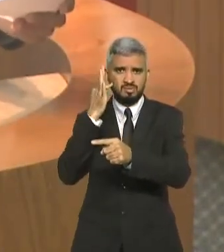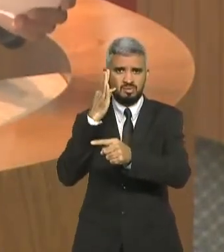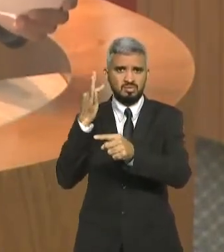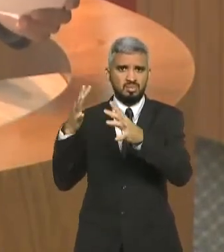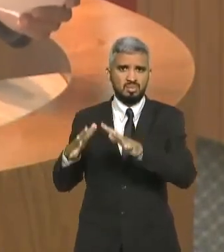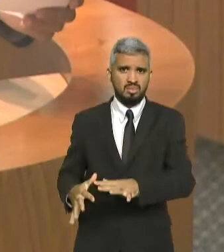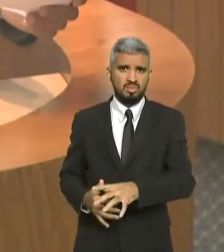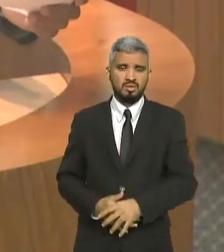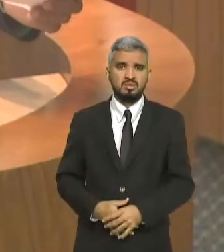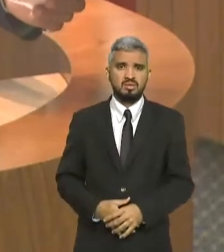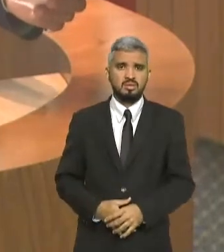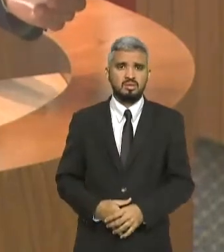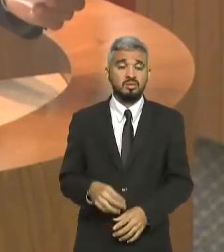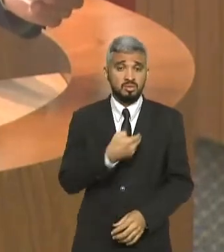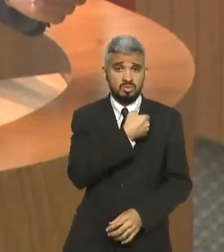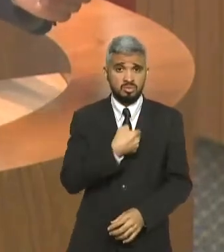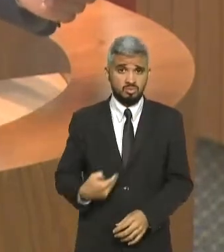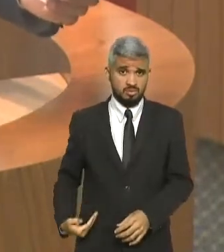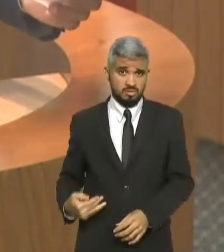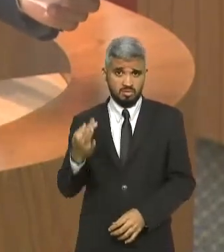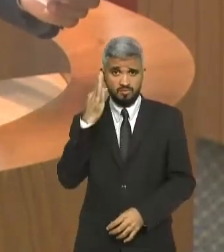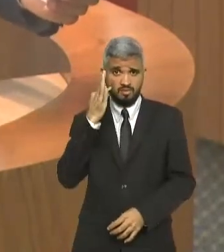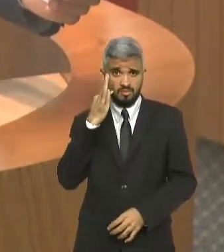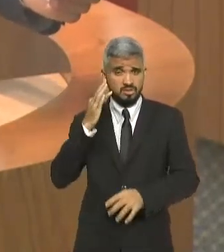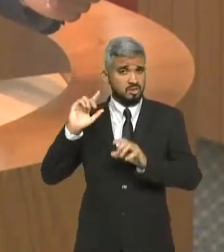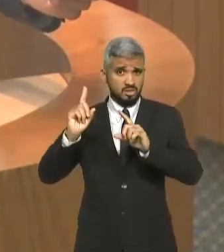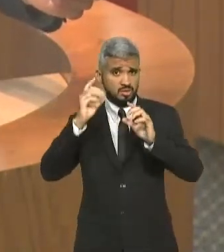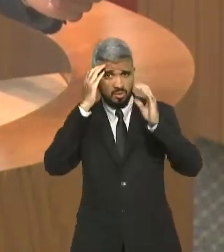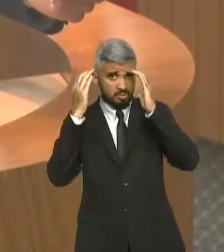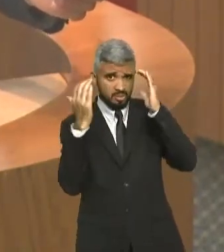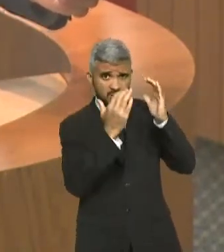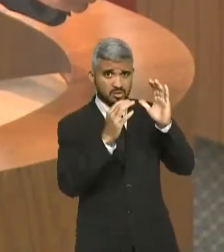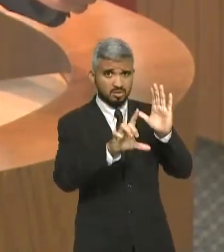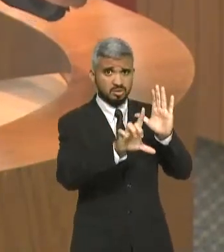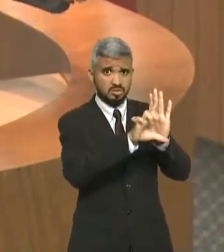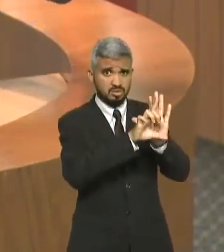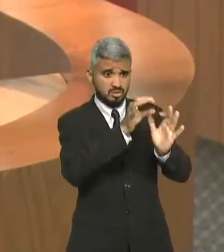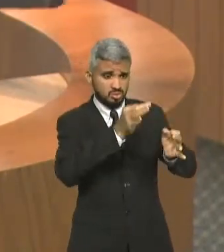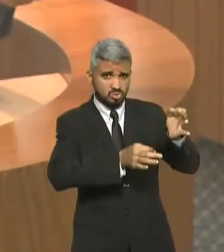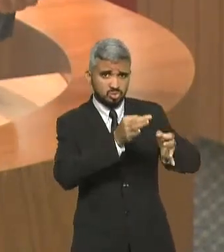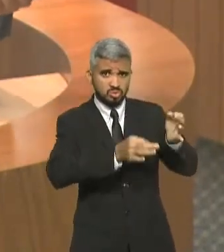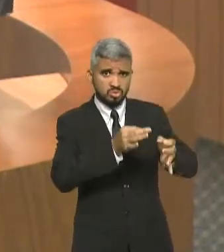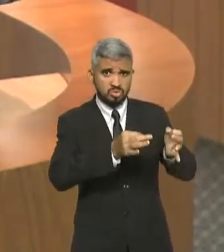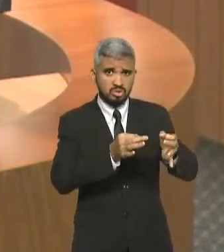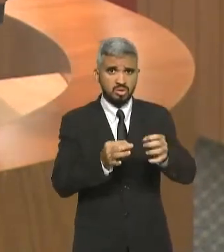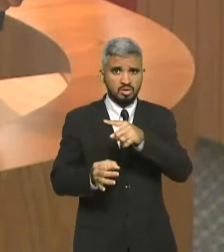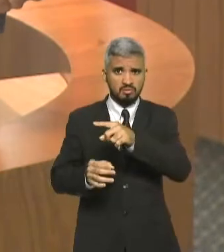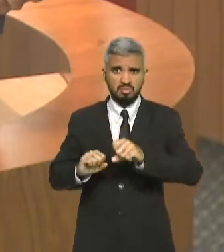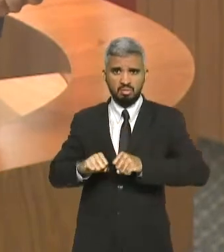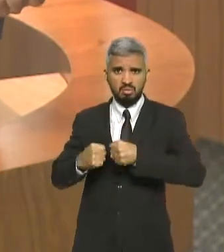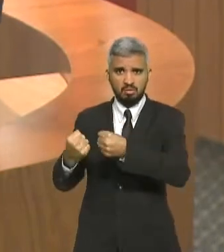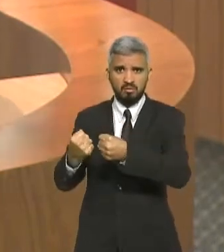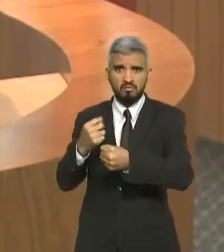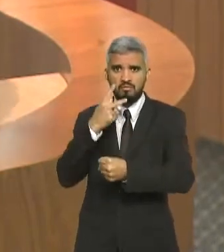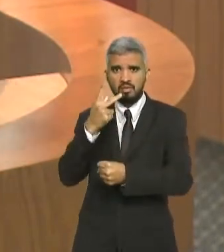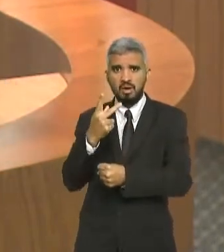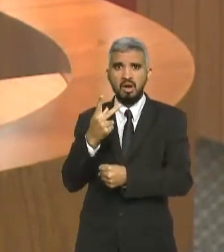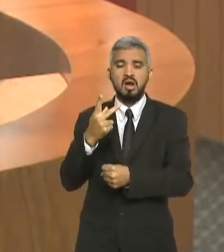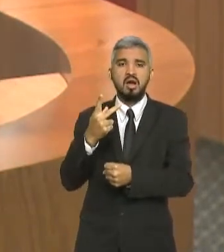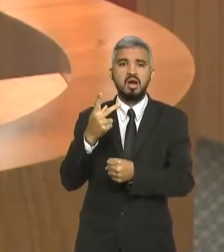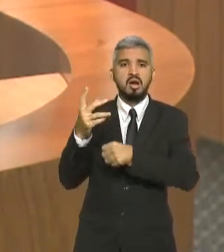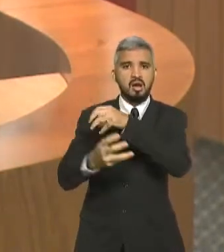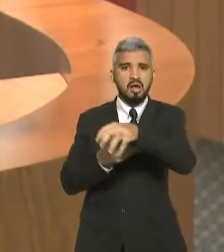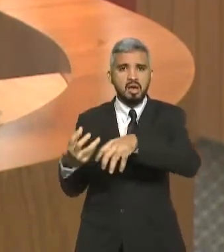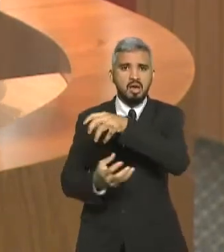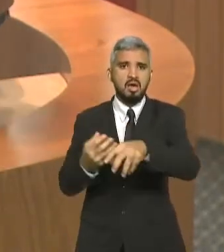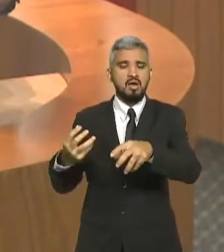governador que não cumpre decisão judicial é o governo que Vossa Excelência defende e que veio falar ontem que a greve é ilegal e que tem que